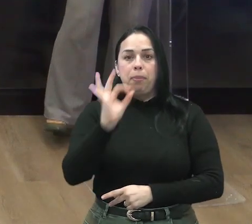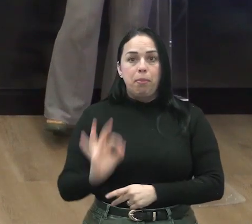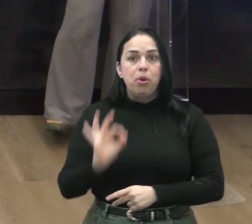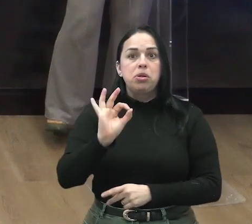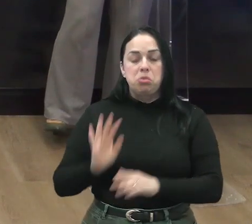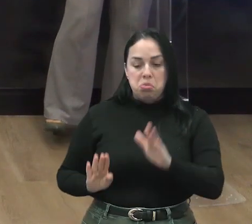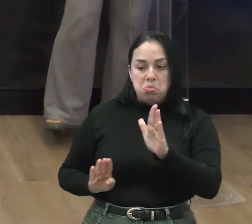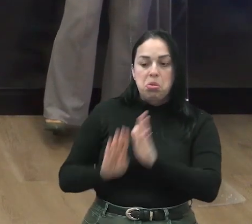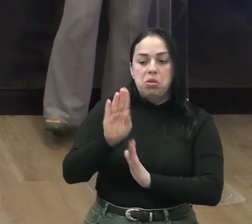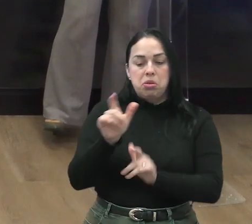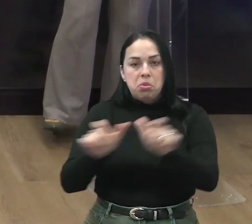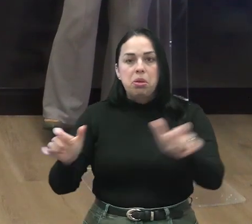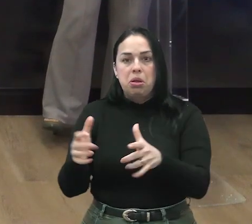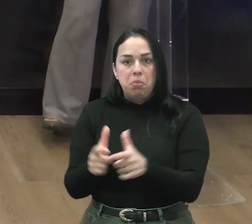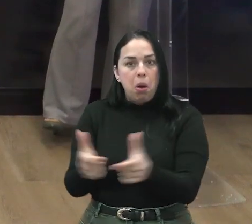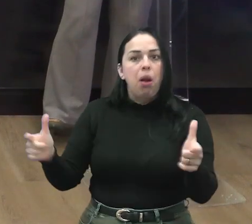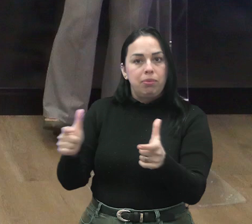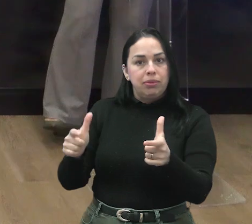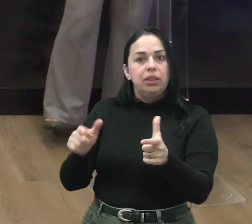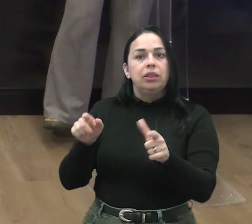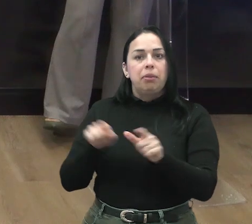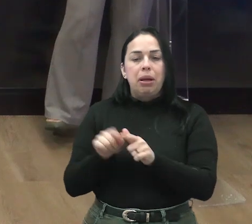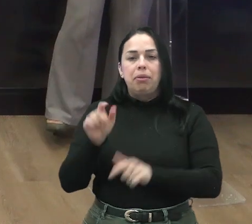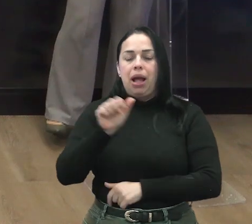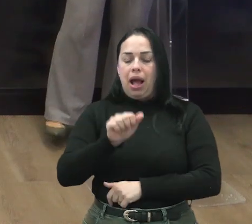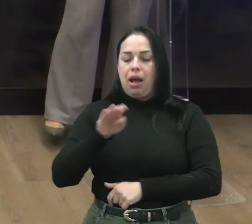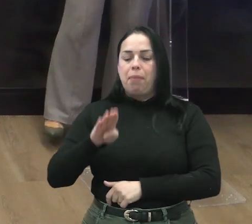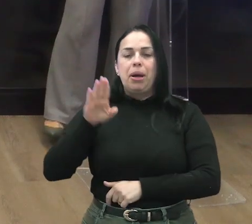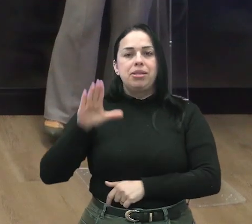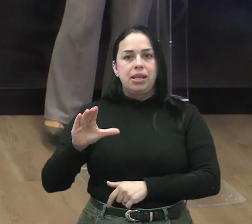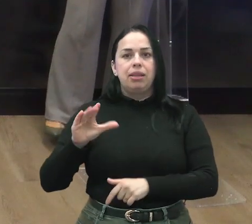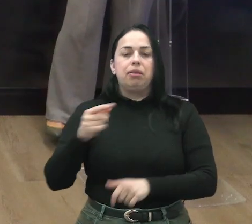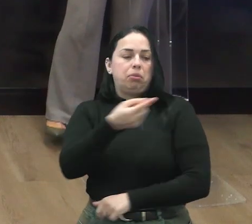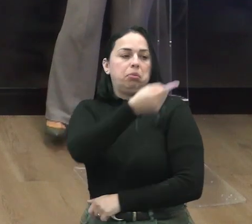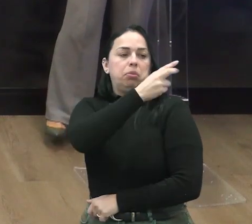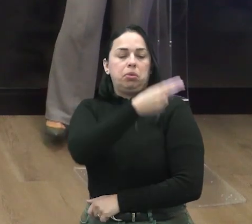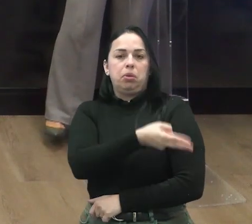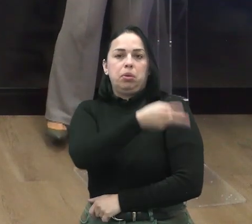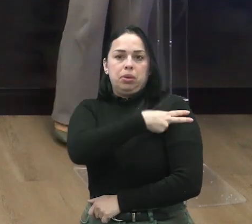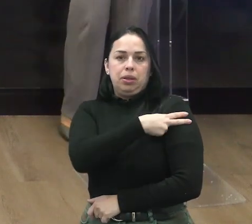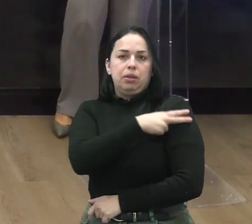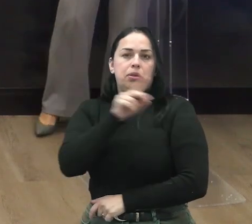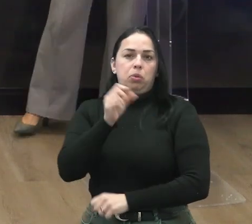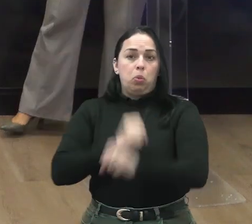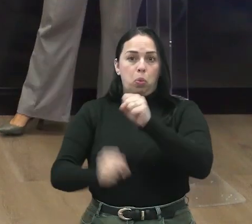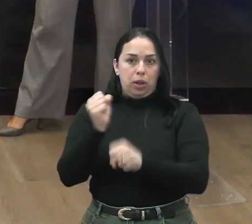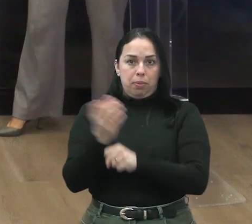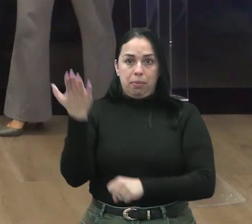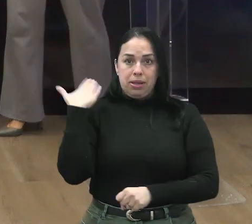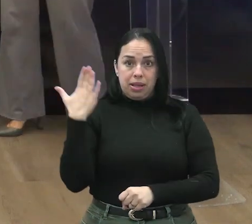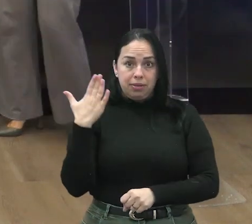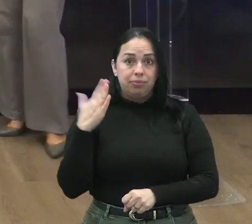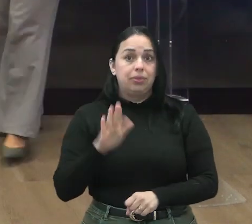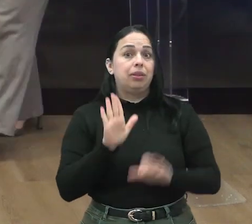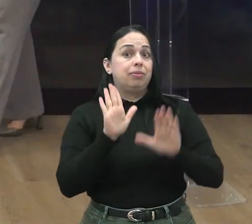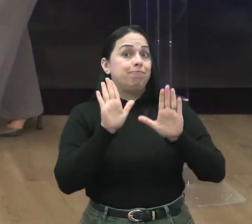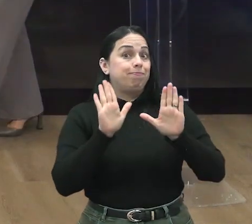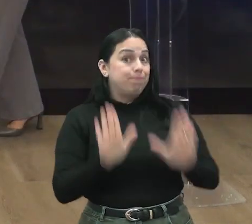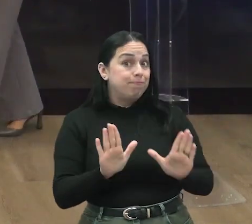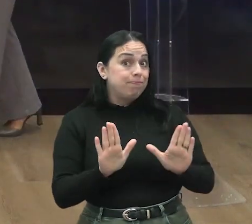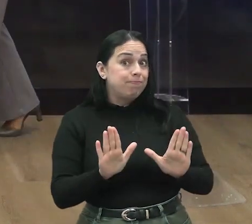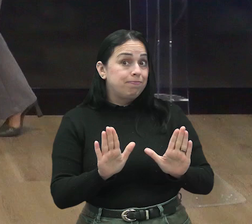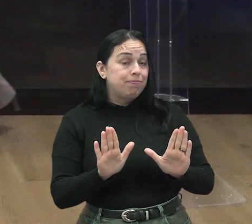64,7% de crianças alfabetizadas ao final do segundo ano do ensino fundamental, isso em 2024. O